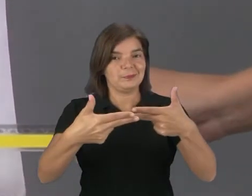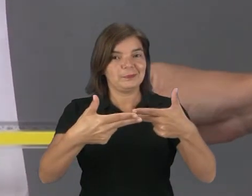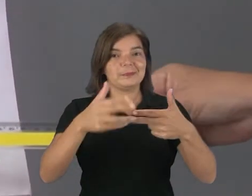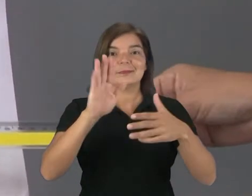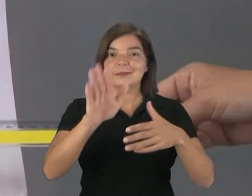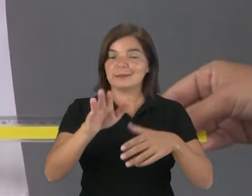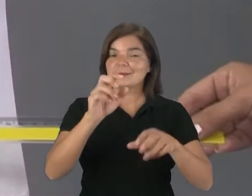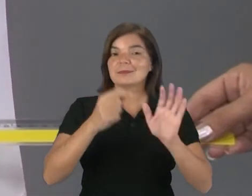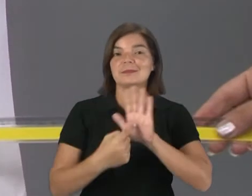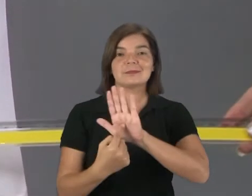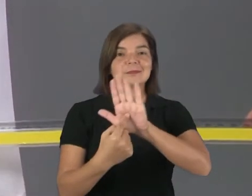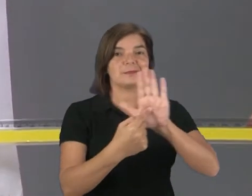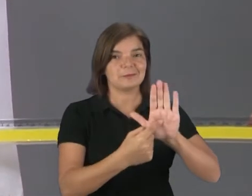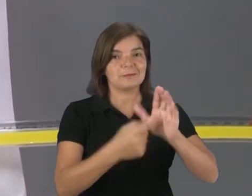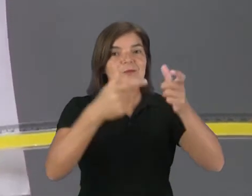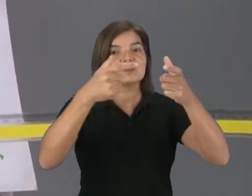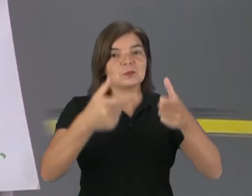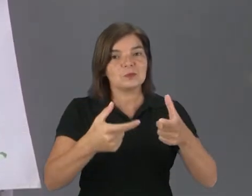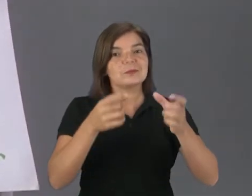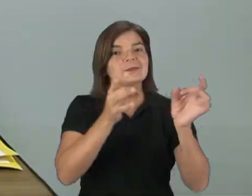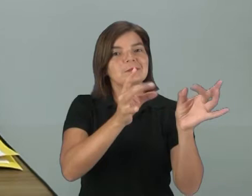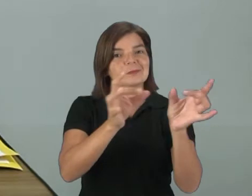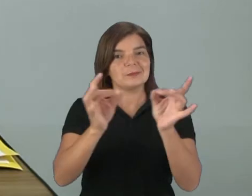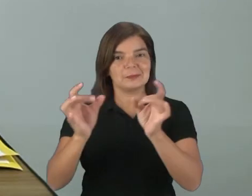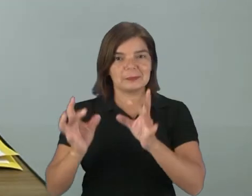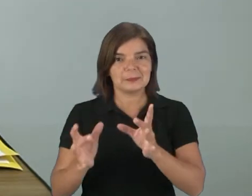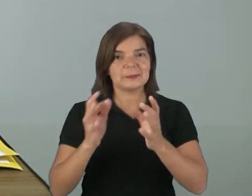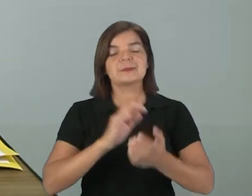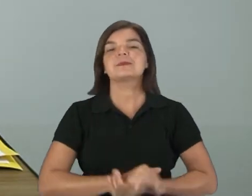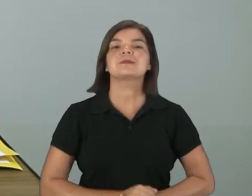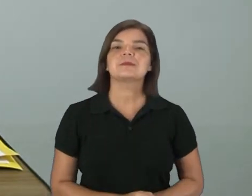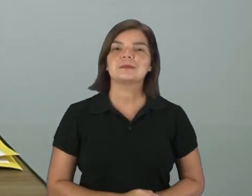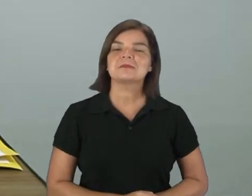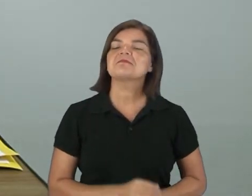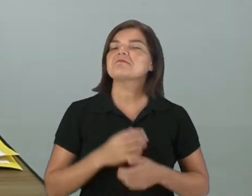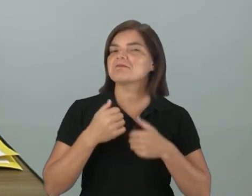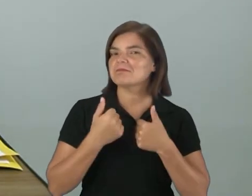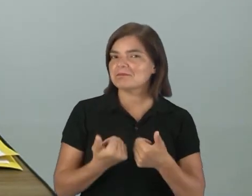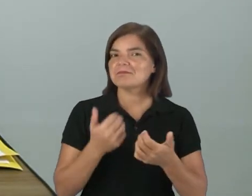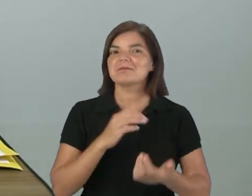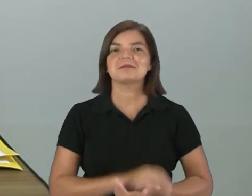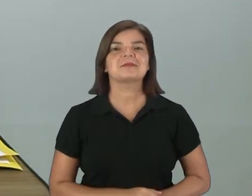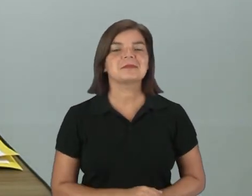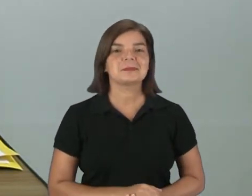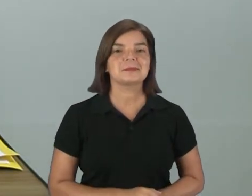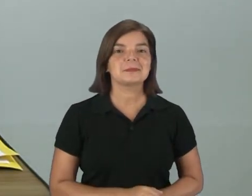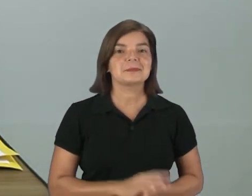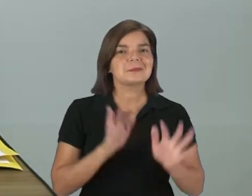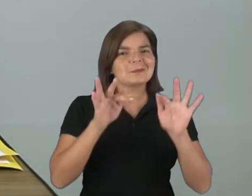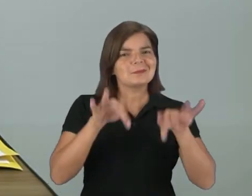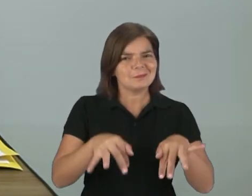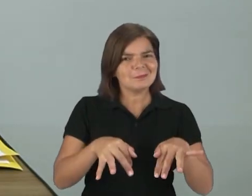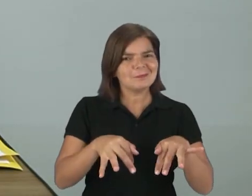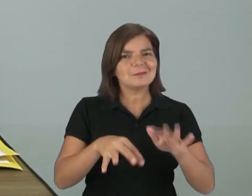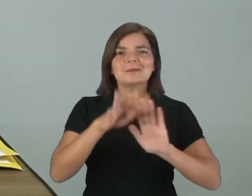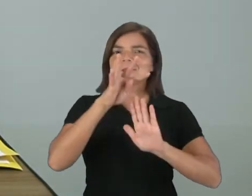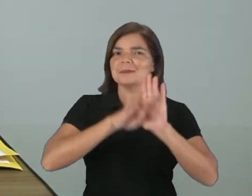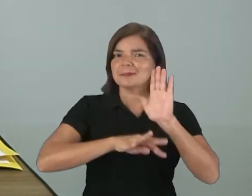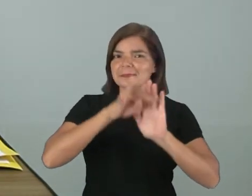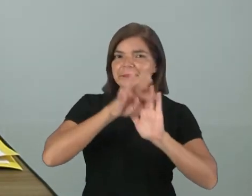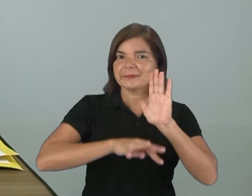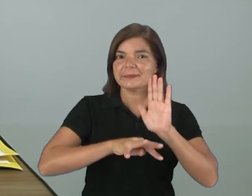estava exposto em locais de venda. Muito bem. Então, aqui, já no finalzinho do nosso